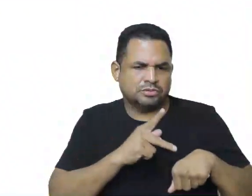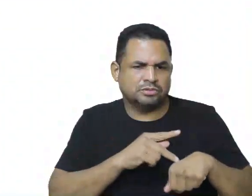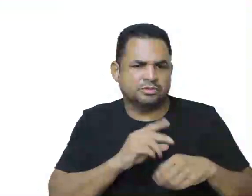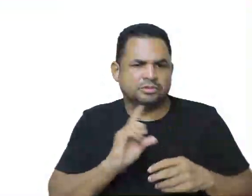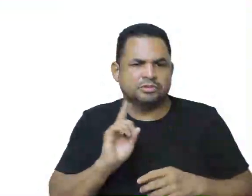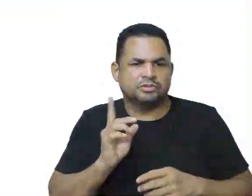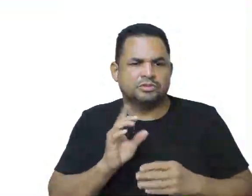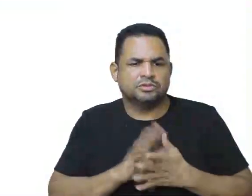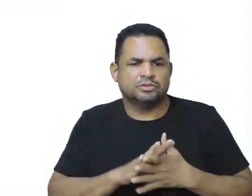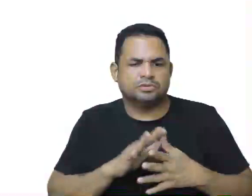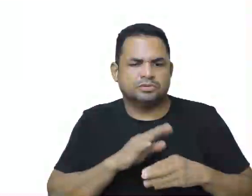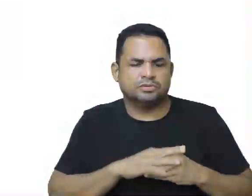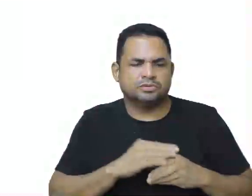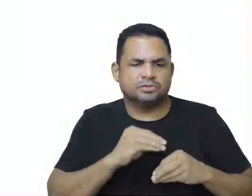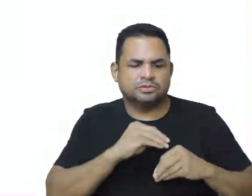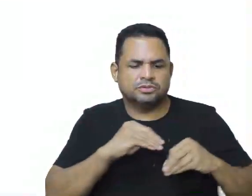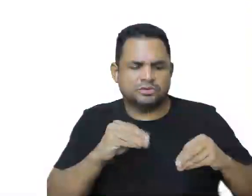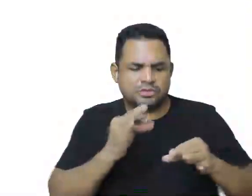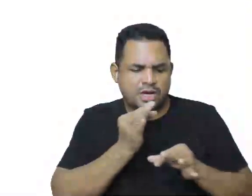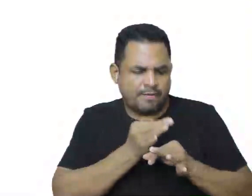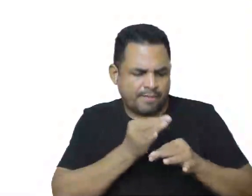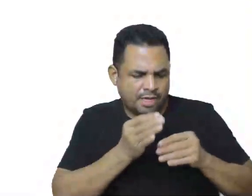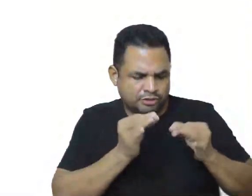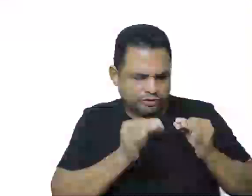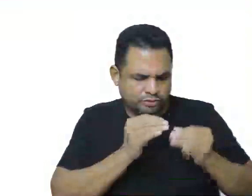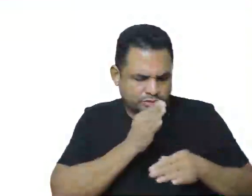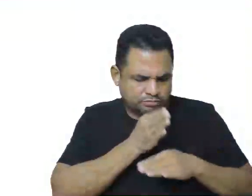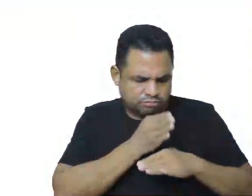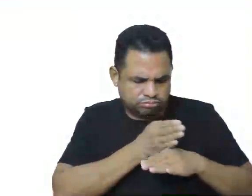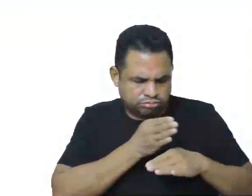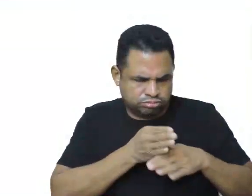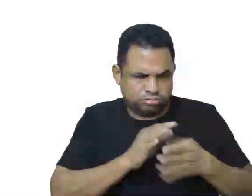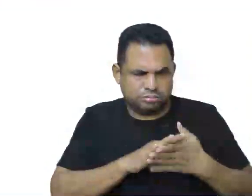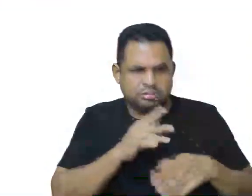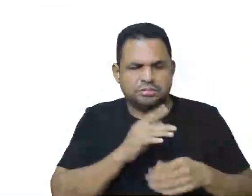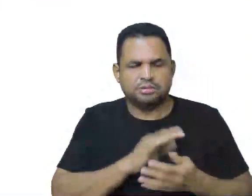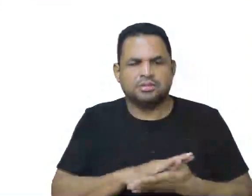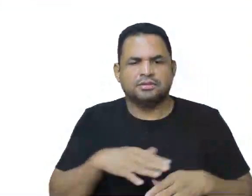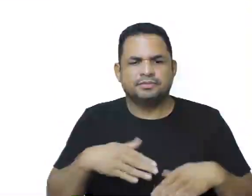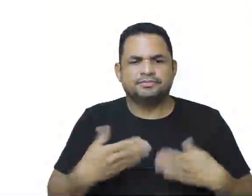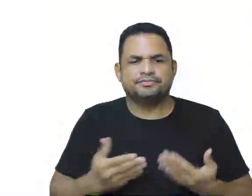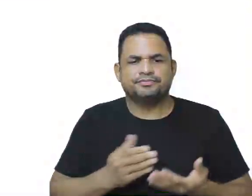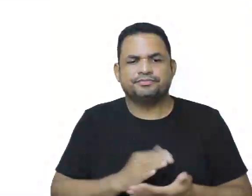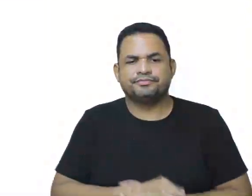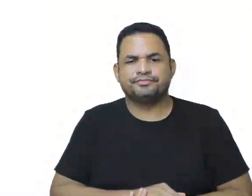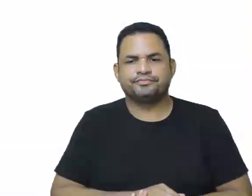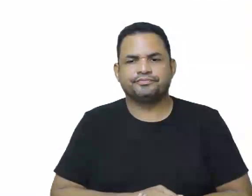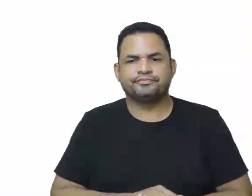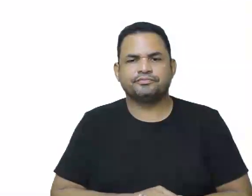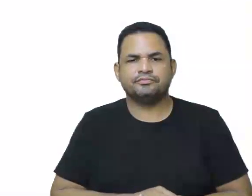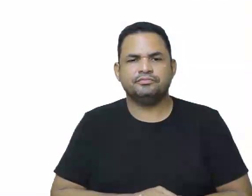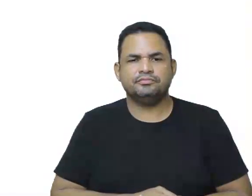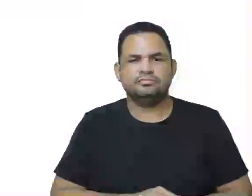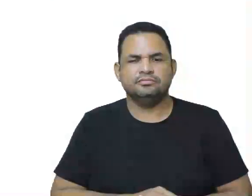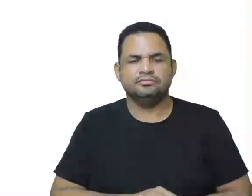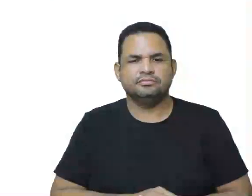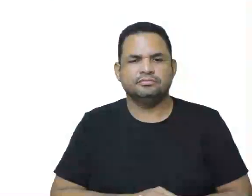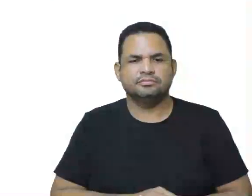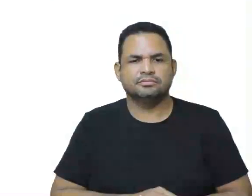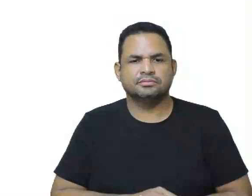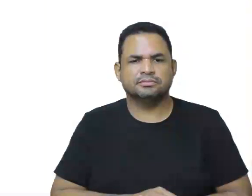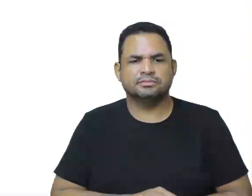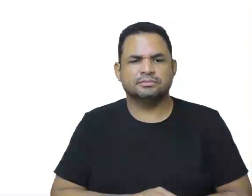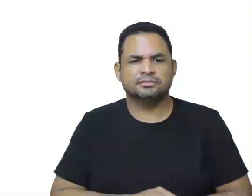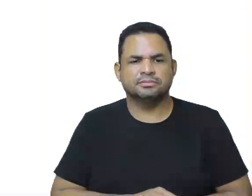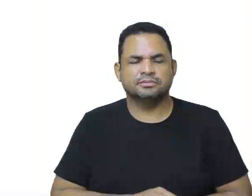só desagregando as partículas rochosas? Então, nessa questão, ele quer aí, respectivamente, nessa sequência, o